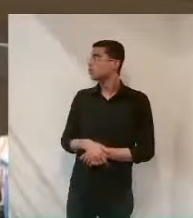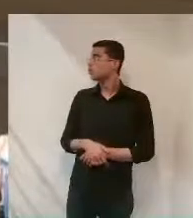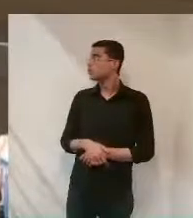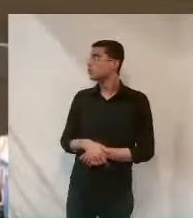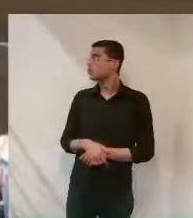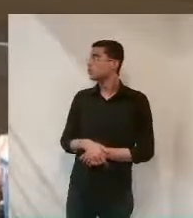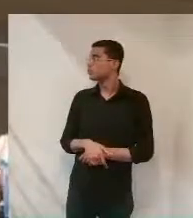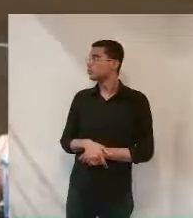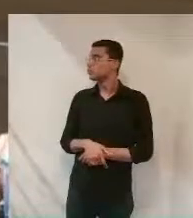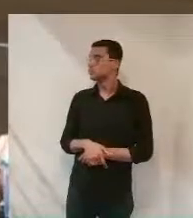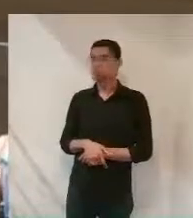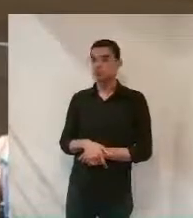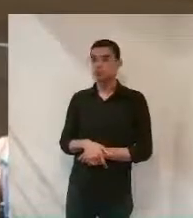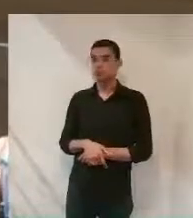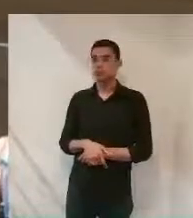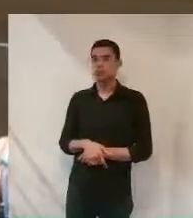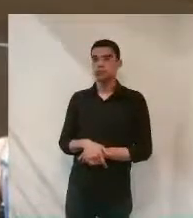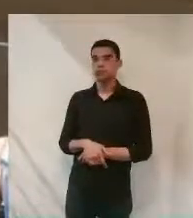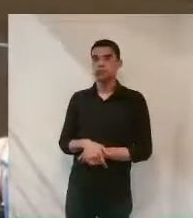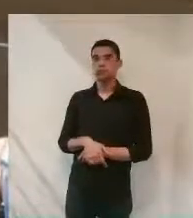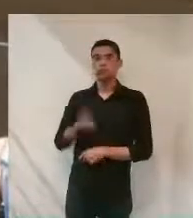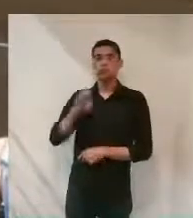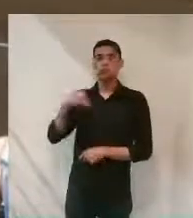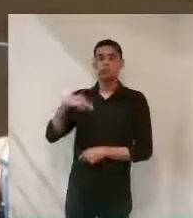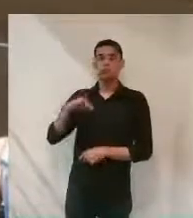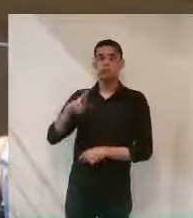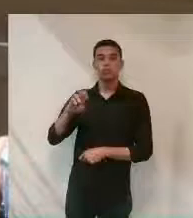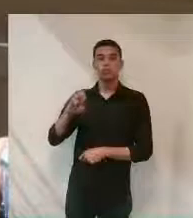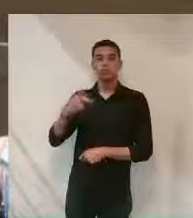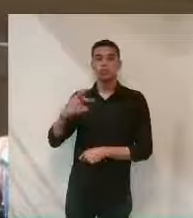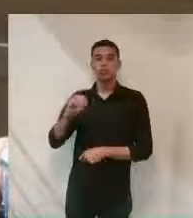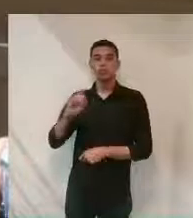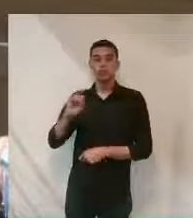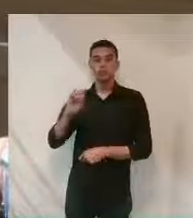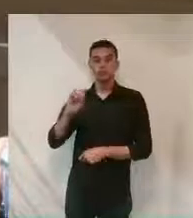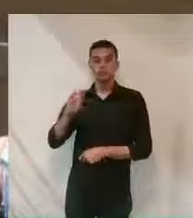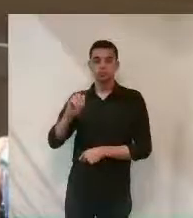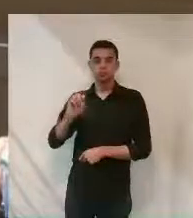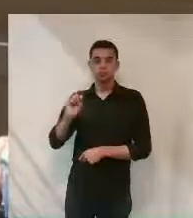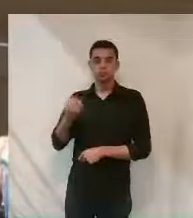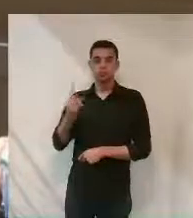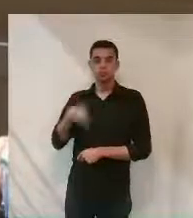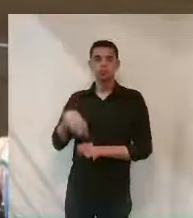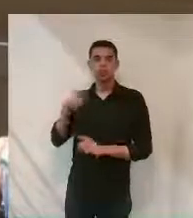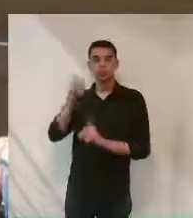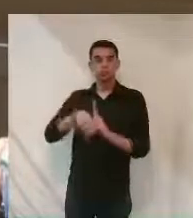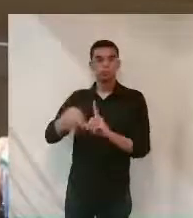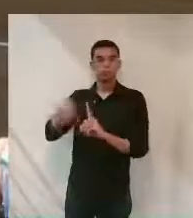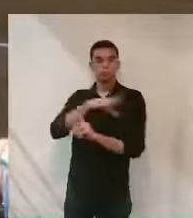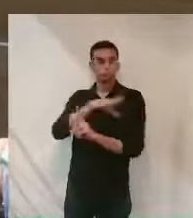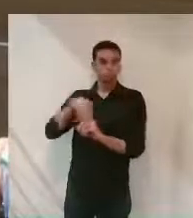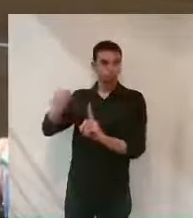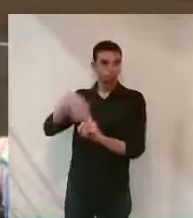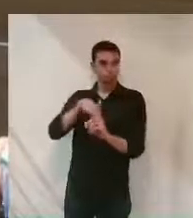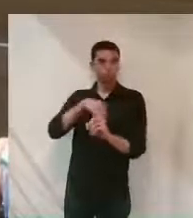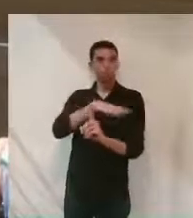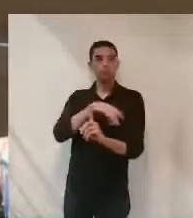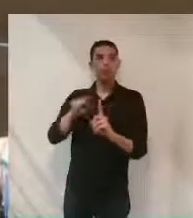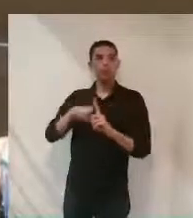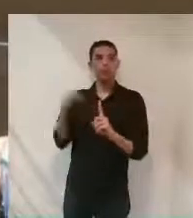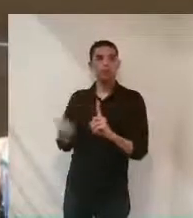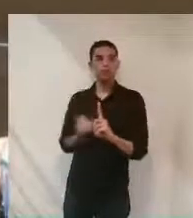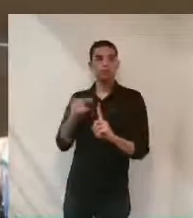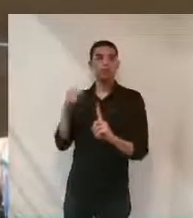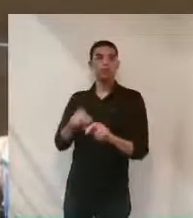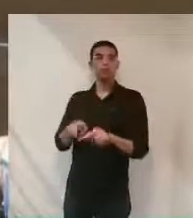Os entrepostos, né, apesar deles serem considerados como intermediários, como operadores privados, eles são super importantes porque é onde está o grande volume